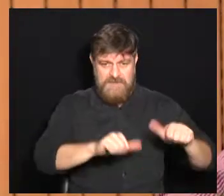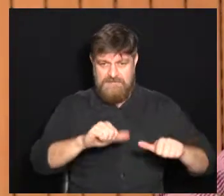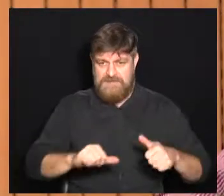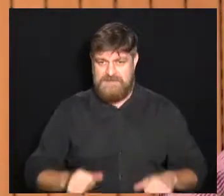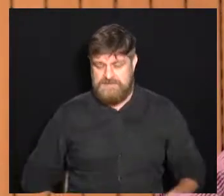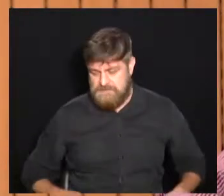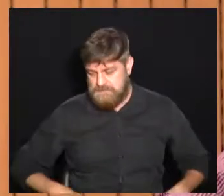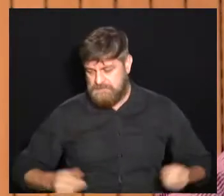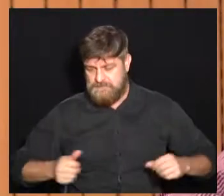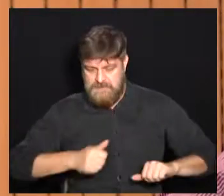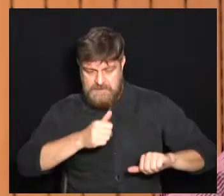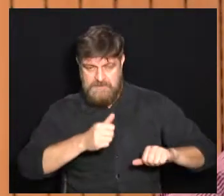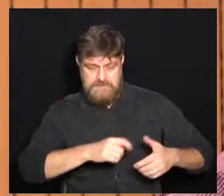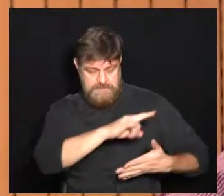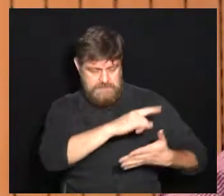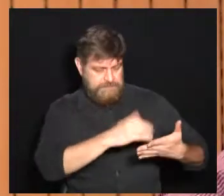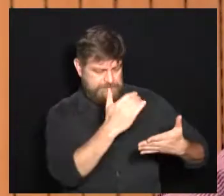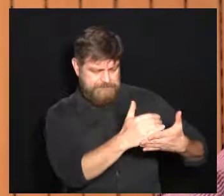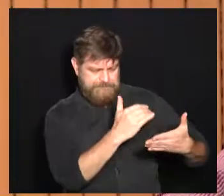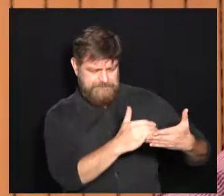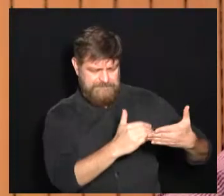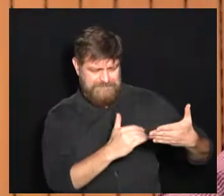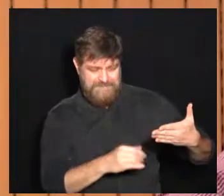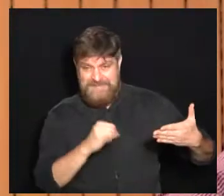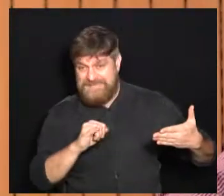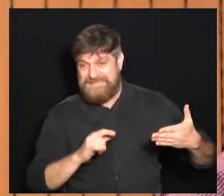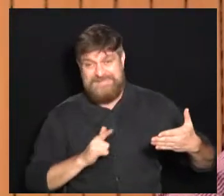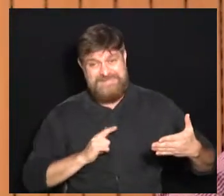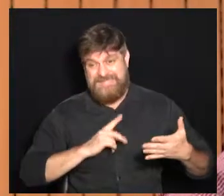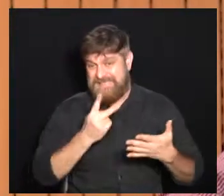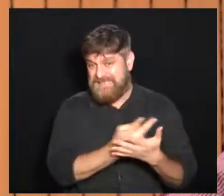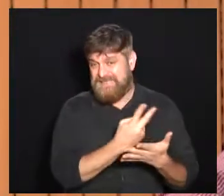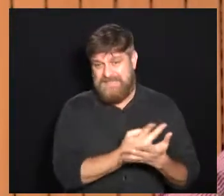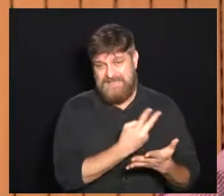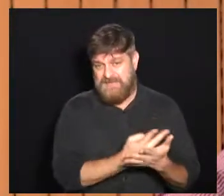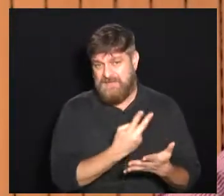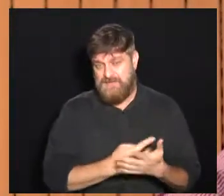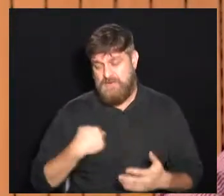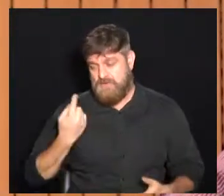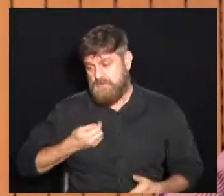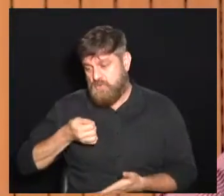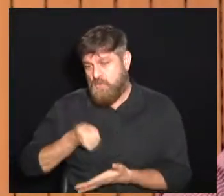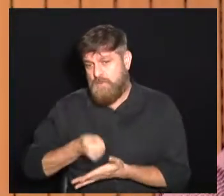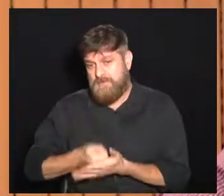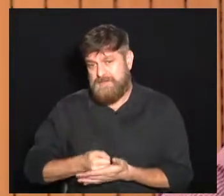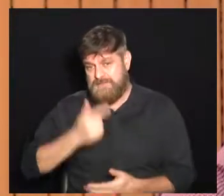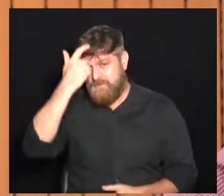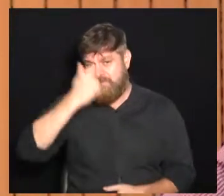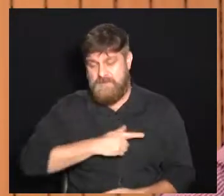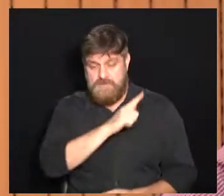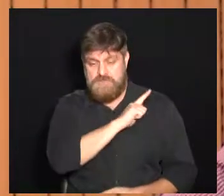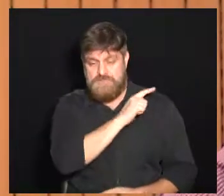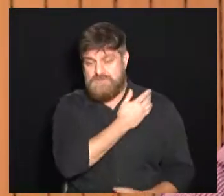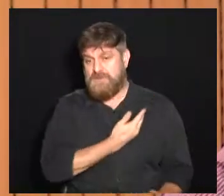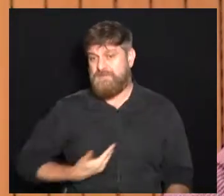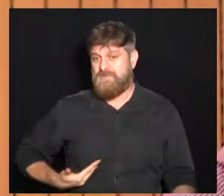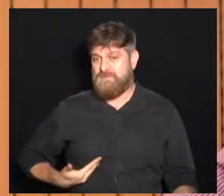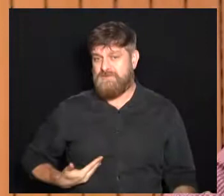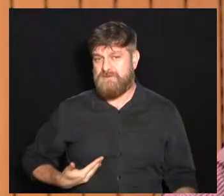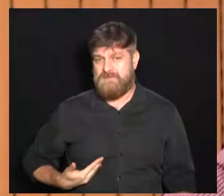feita, as análises são feitas, e, se aparecer irregularidades, a nossa obrigação, enquanto gestora pública,